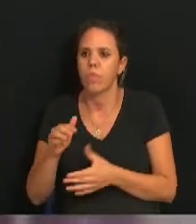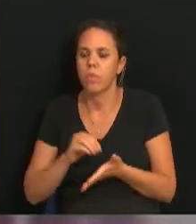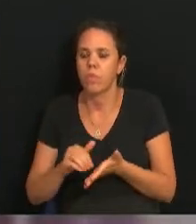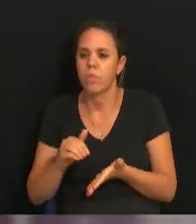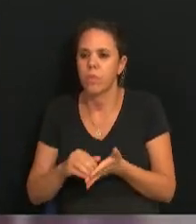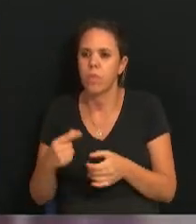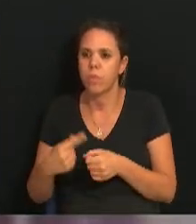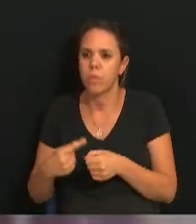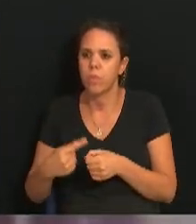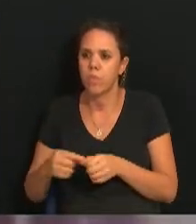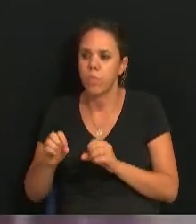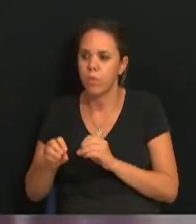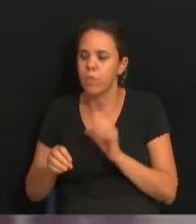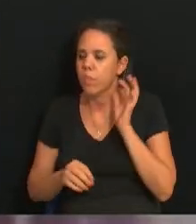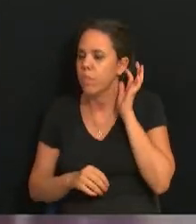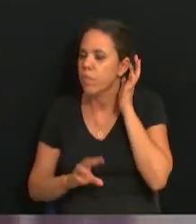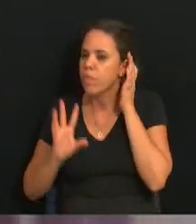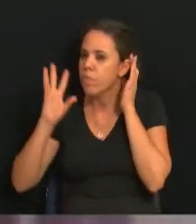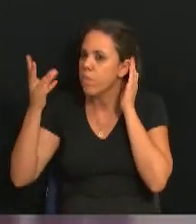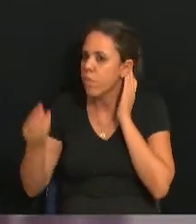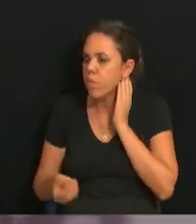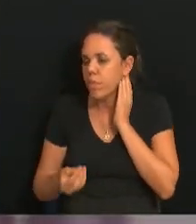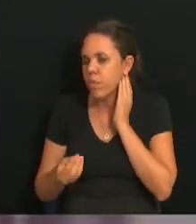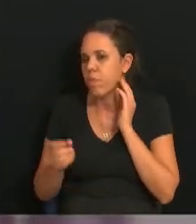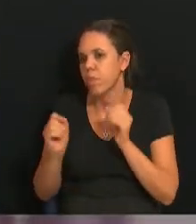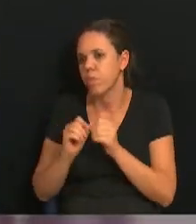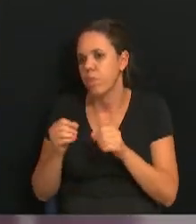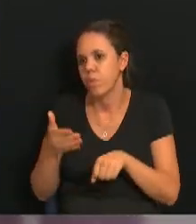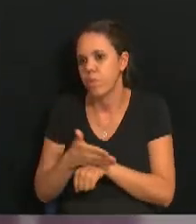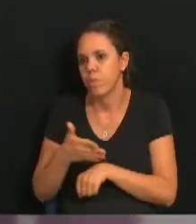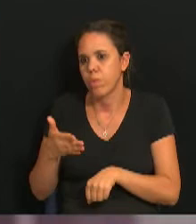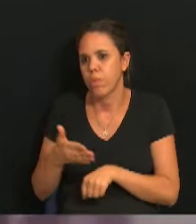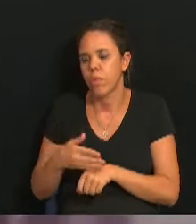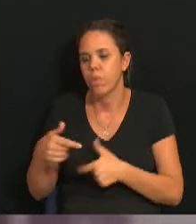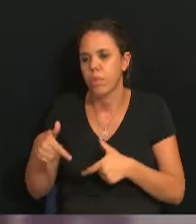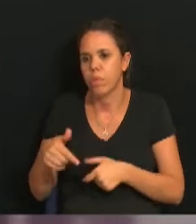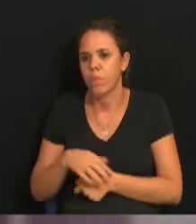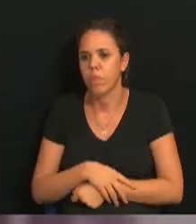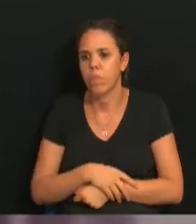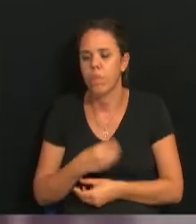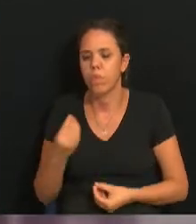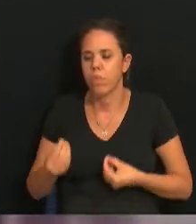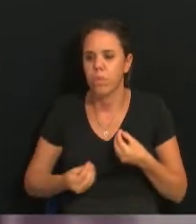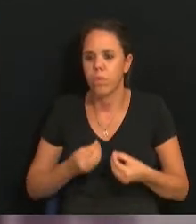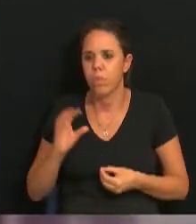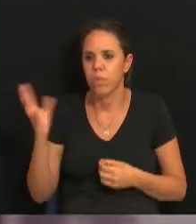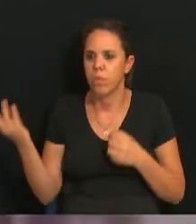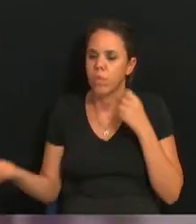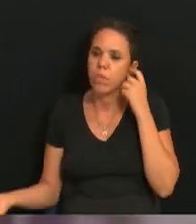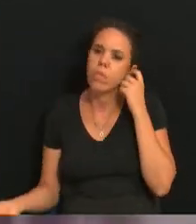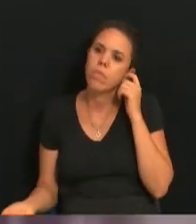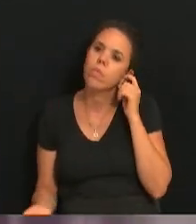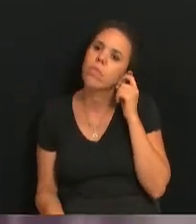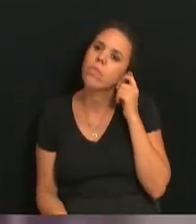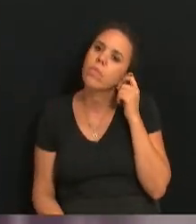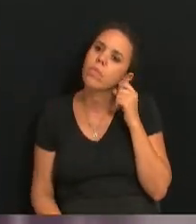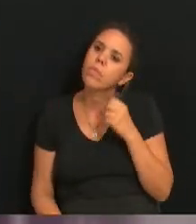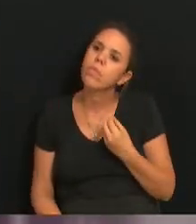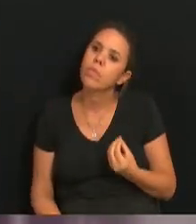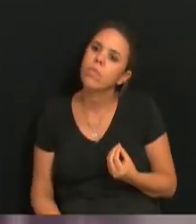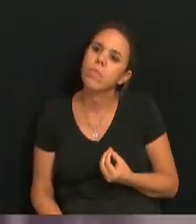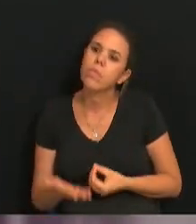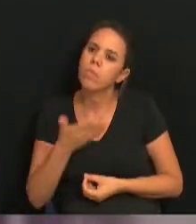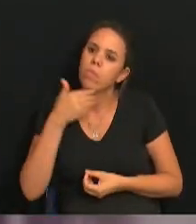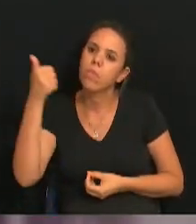de Educação, para entender que nós fazemos parte desse trabalho e de que forma que vai acontecer. Como melhorar